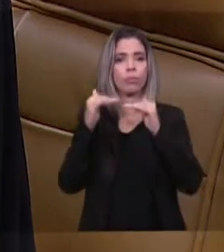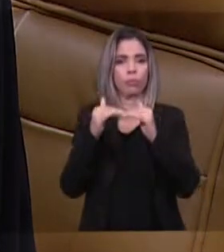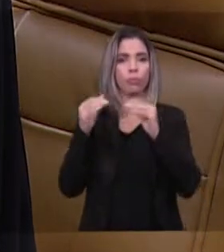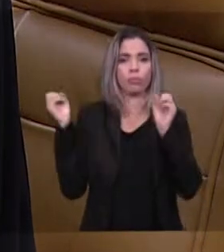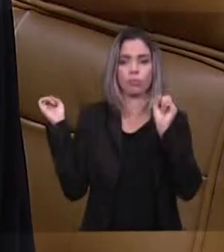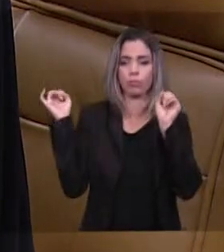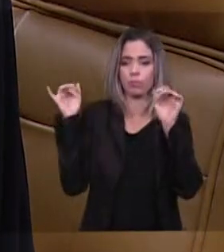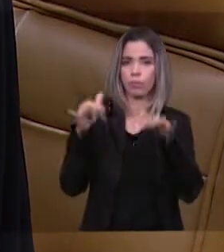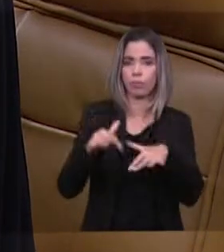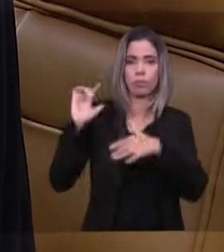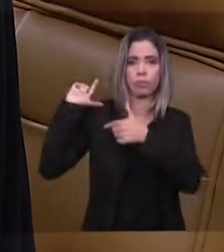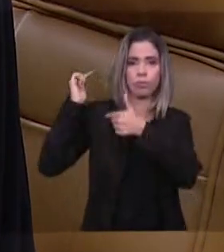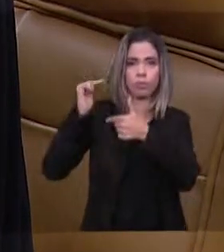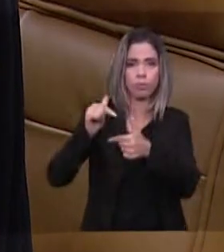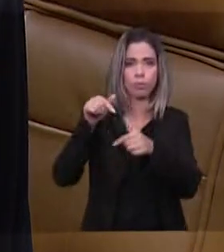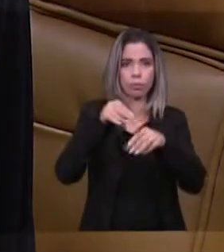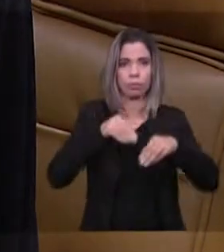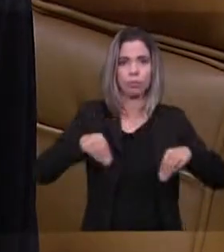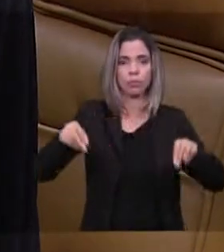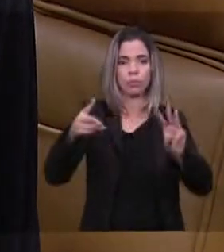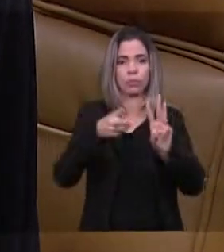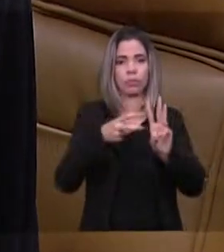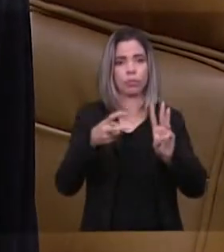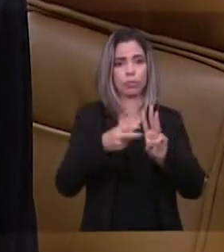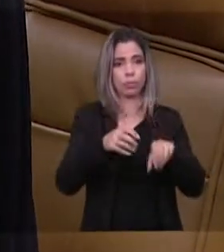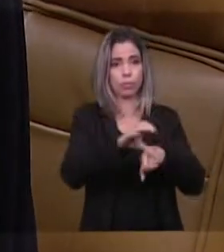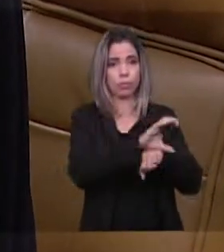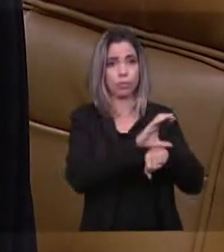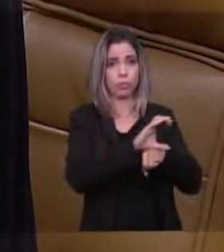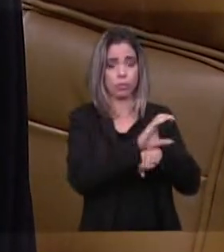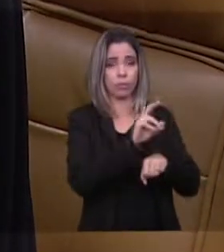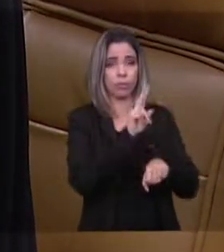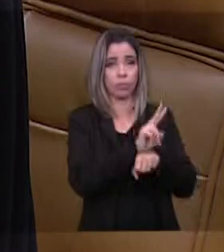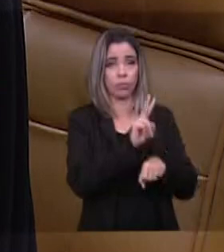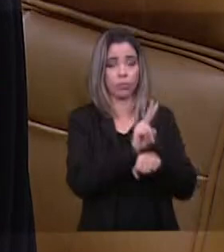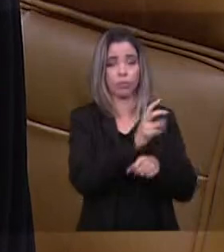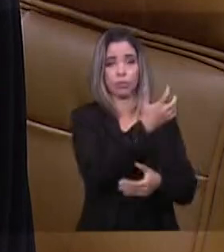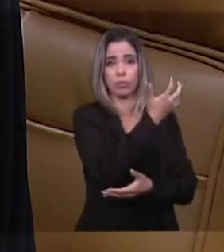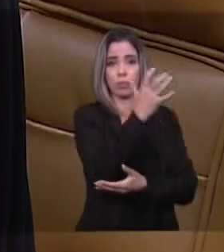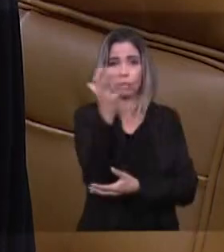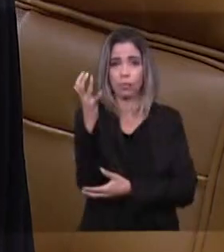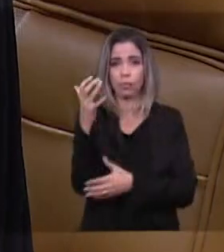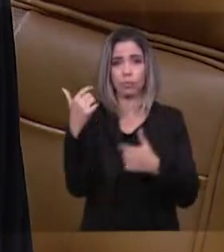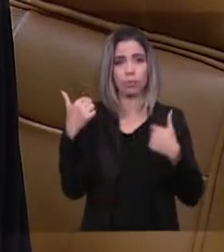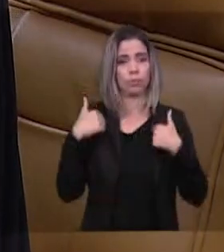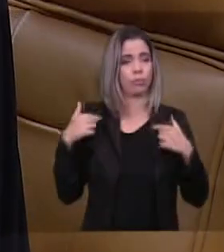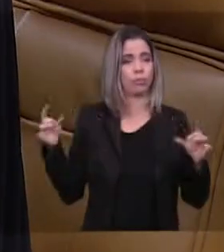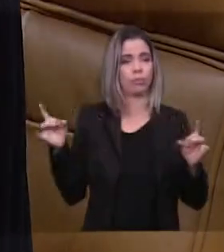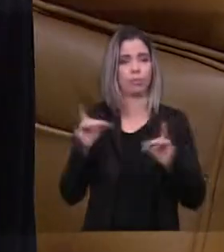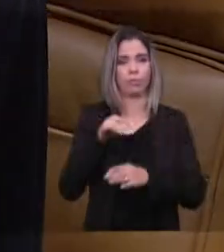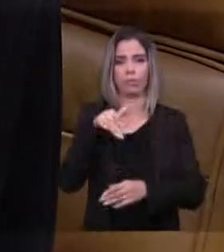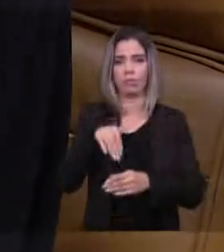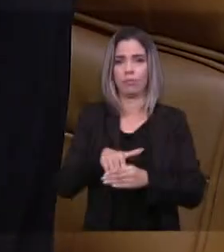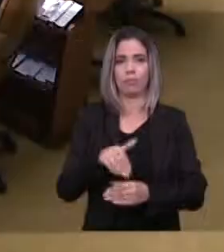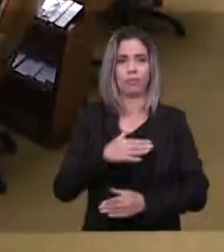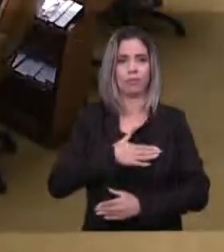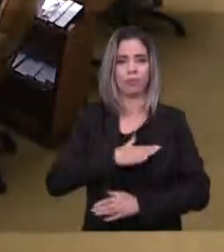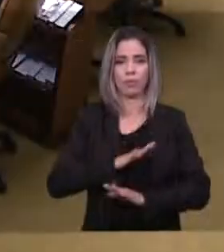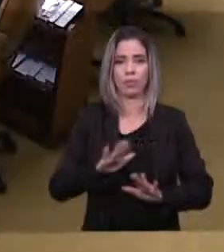terras indígenas e a tutela constitucional do meio ambiente. Esse é o meu voto, senhora presidente.